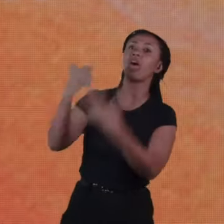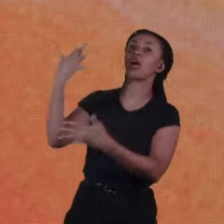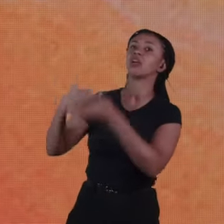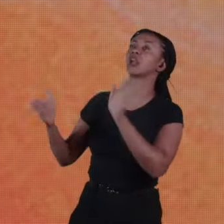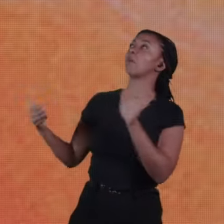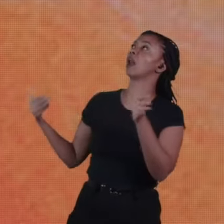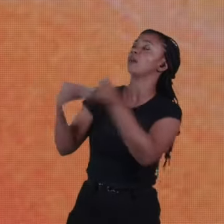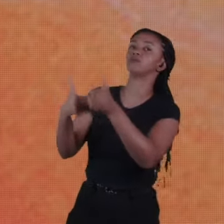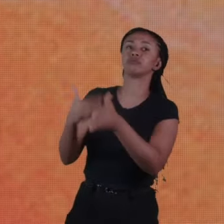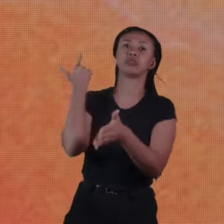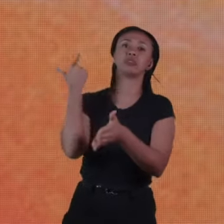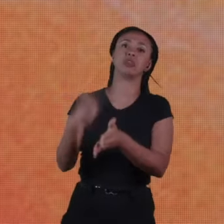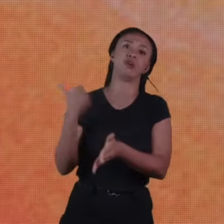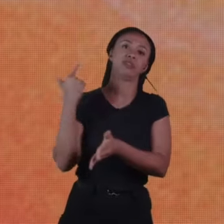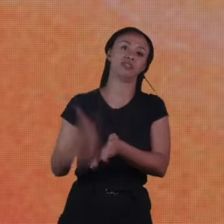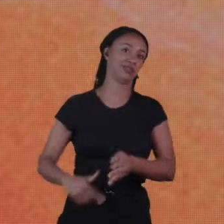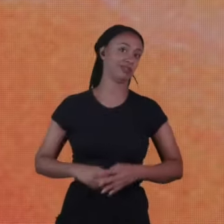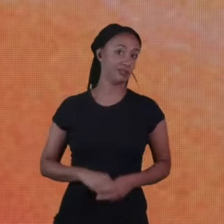de agir.